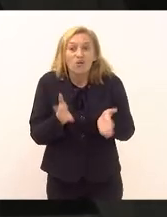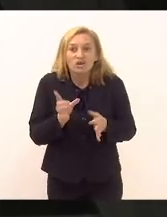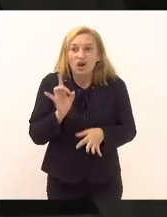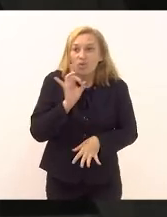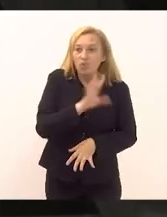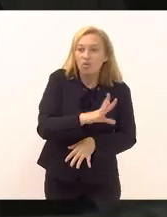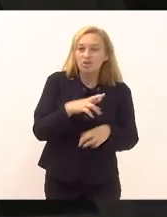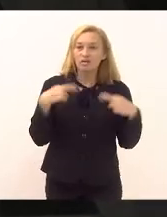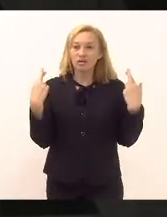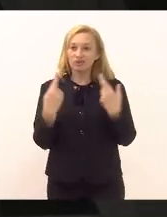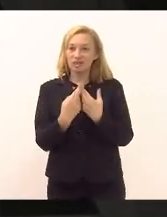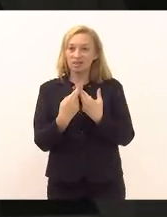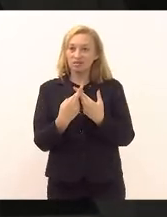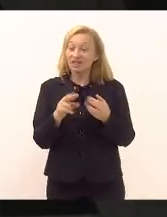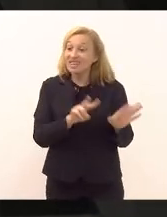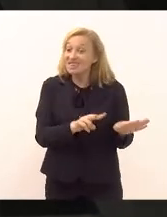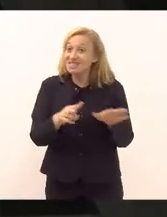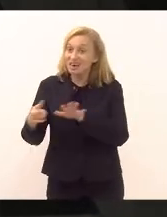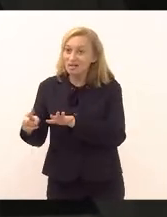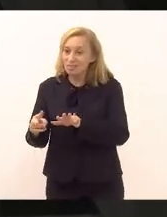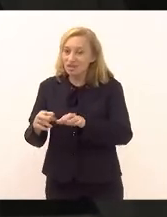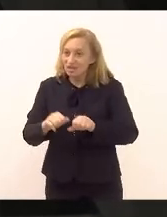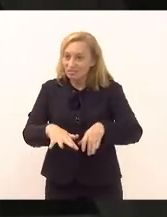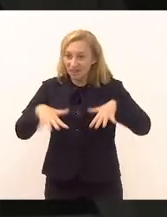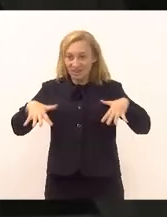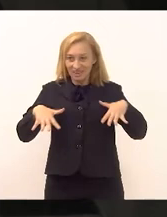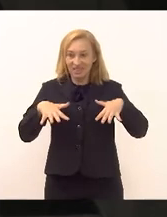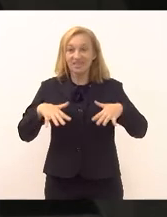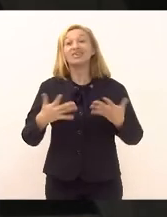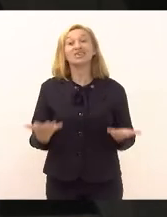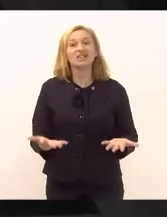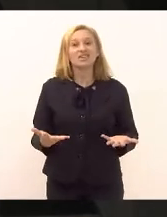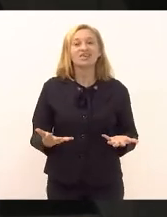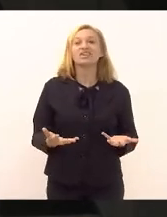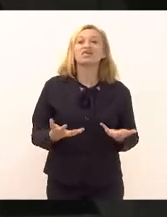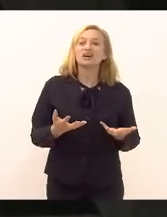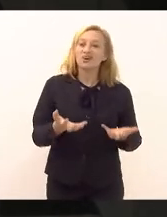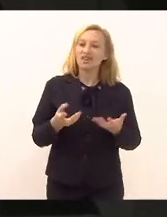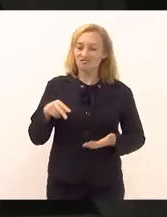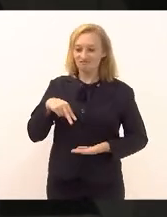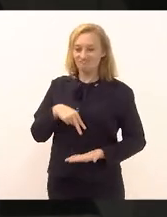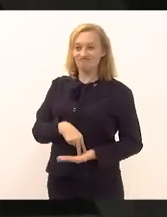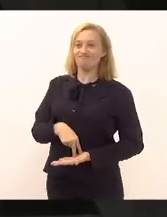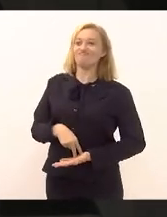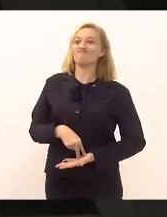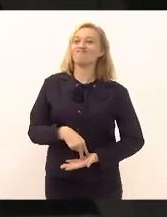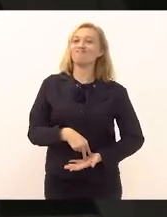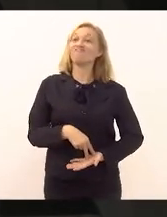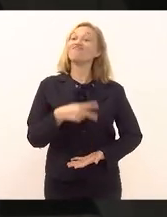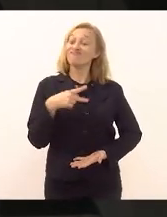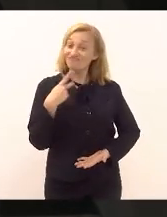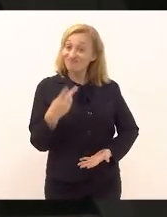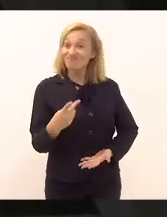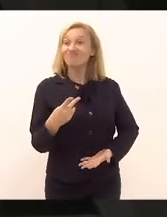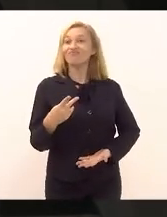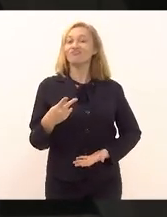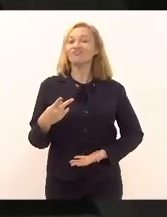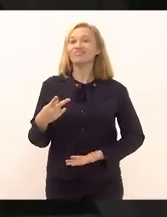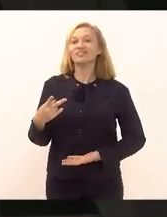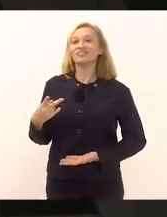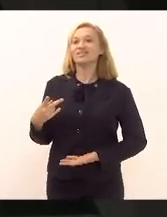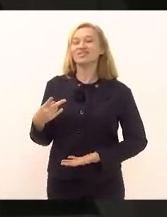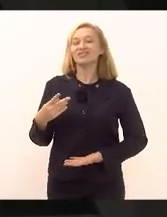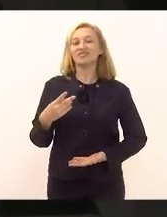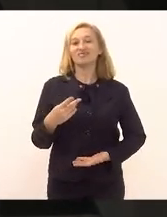sessão plenária da semana, vou participar da programação, mas eu quero aqui da tribuna da Alerj transmitir os meus